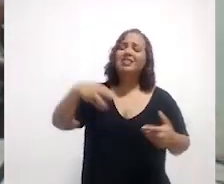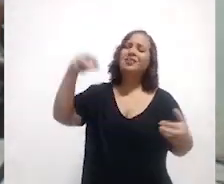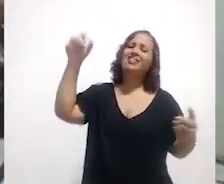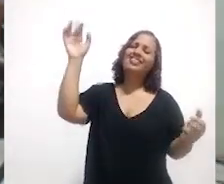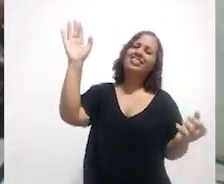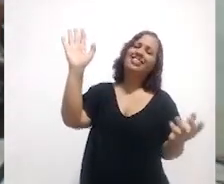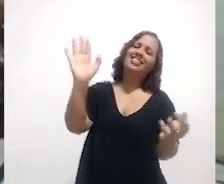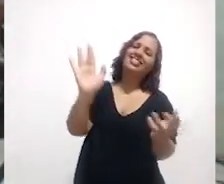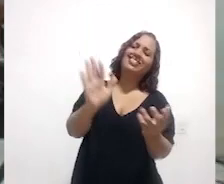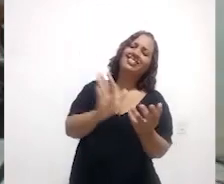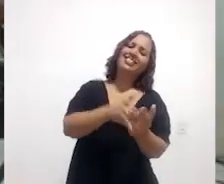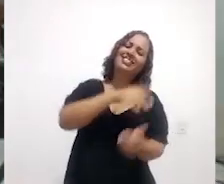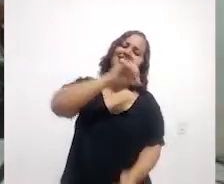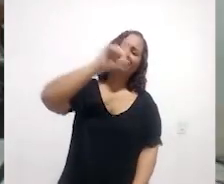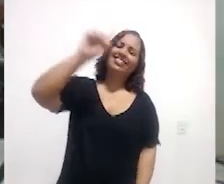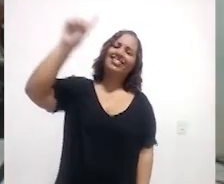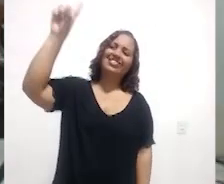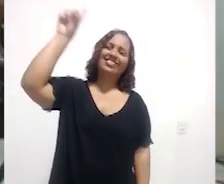Deus.